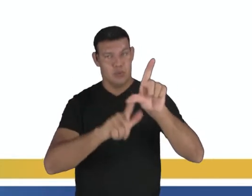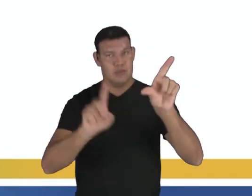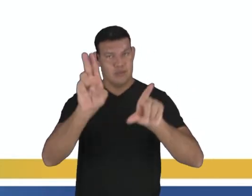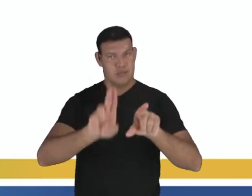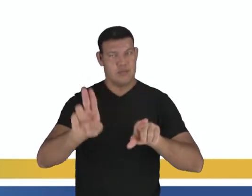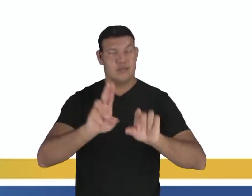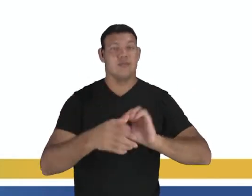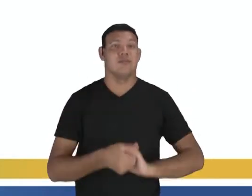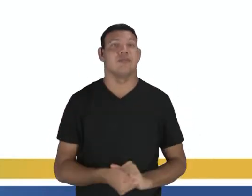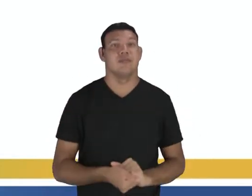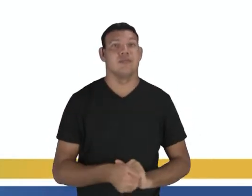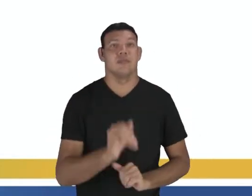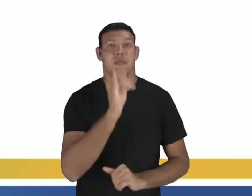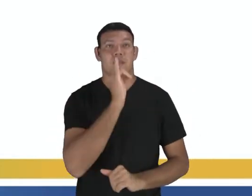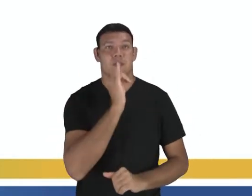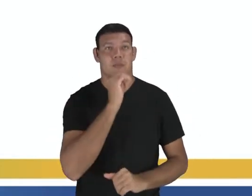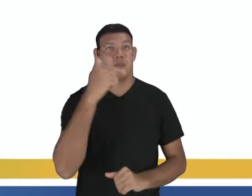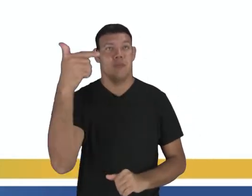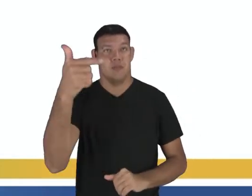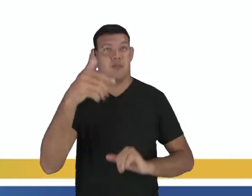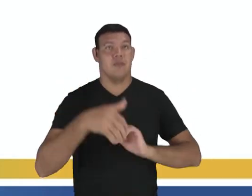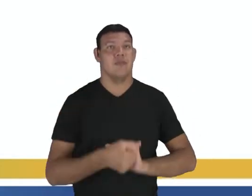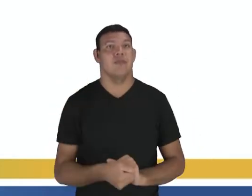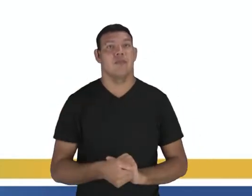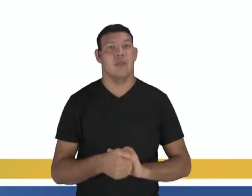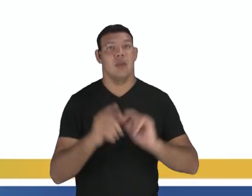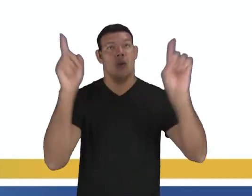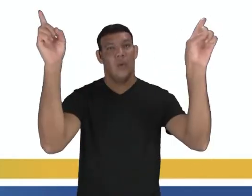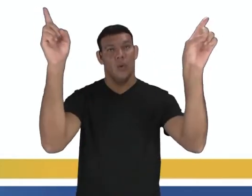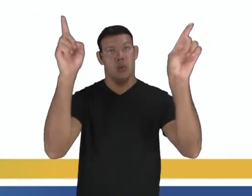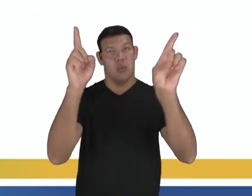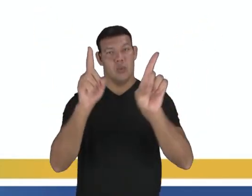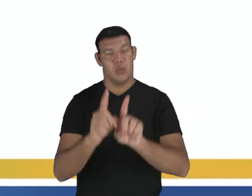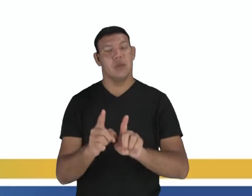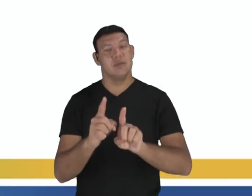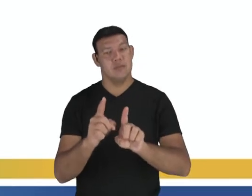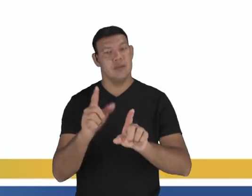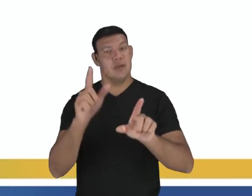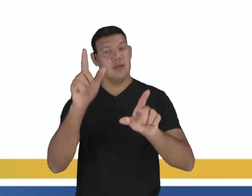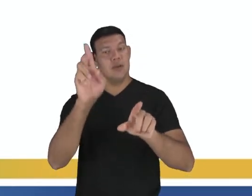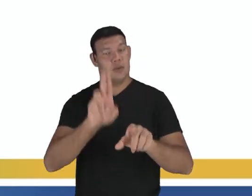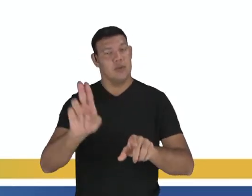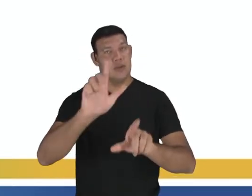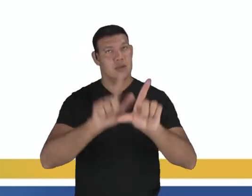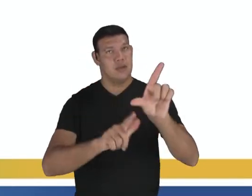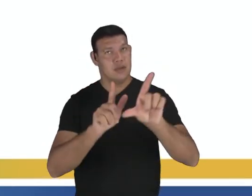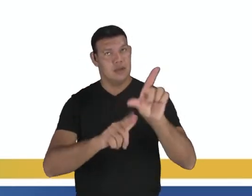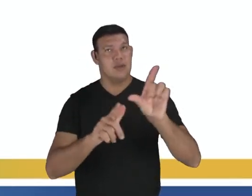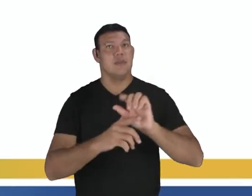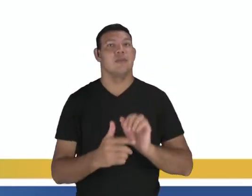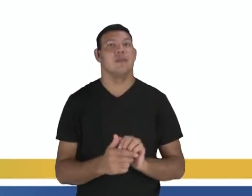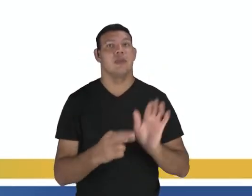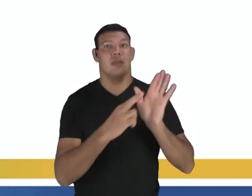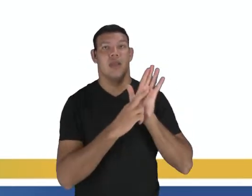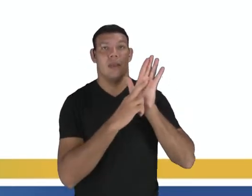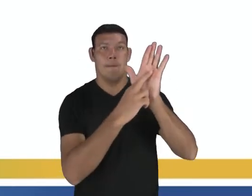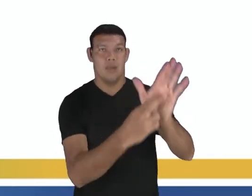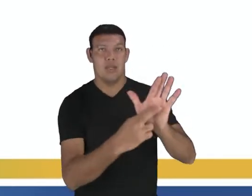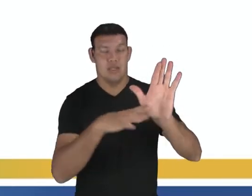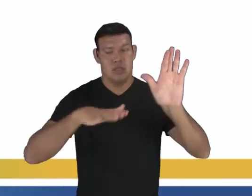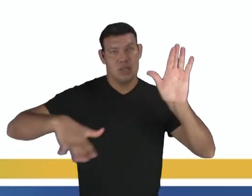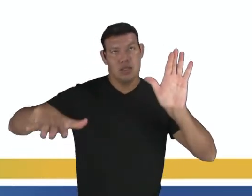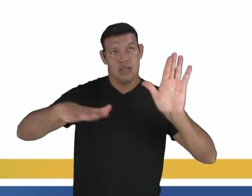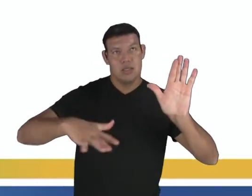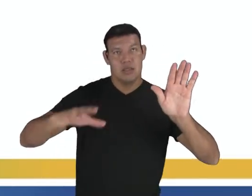Exemplo 2. Qual é a expressão algébrica que representa a área desse retângulo? Como